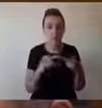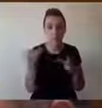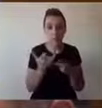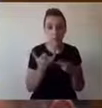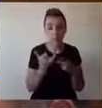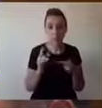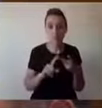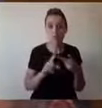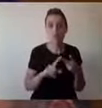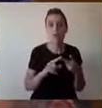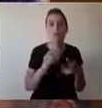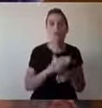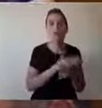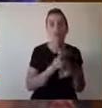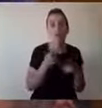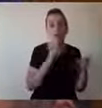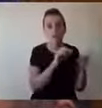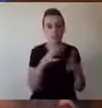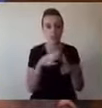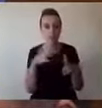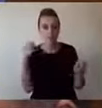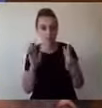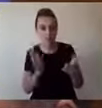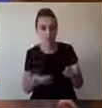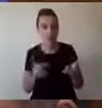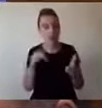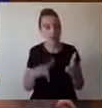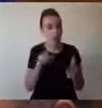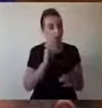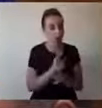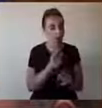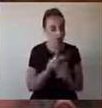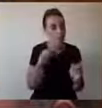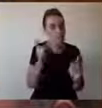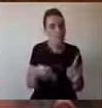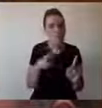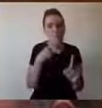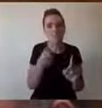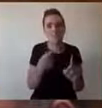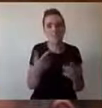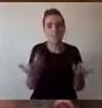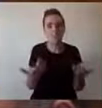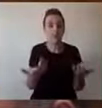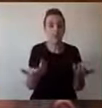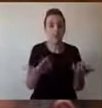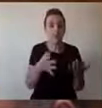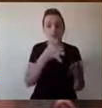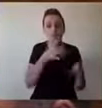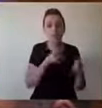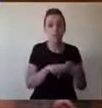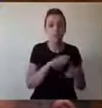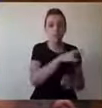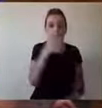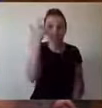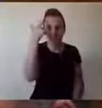aqui à Assembleia Municipal e que hoje certamente voltará a ser referida e que é, como muitos deputados se calhar já estão a adivinhar, e